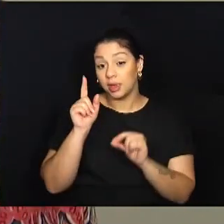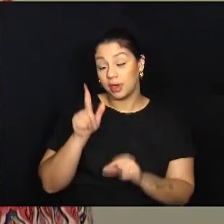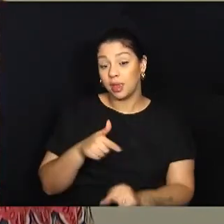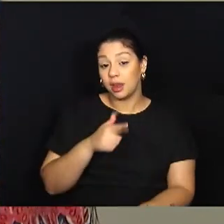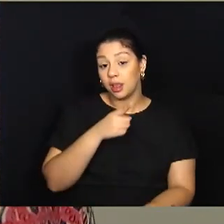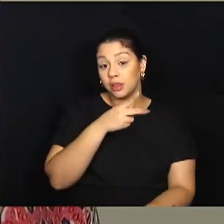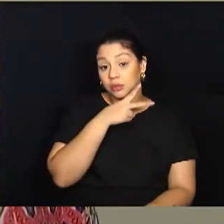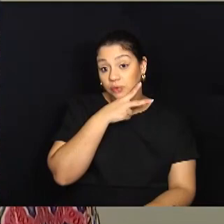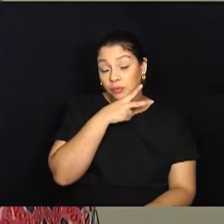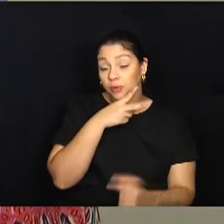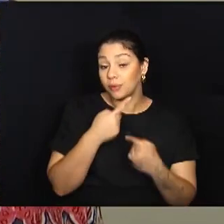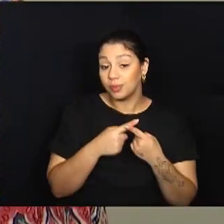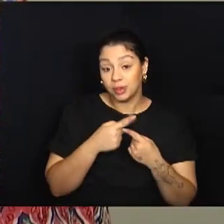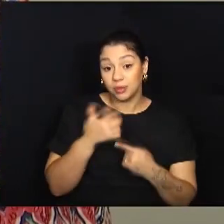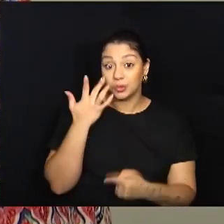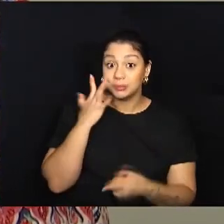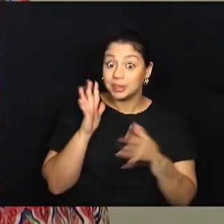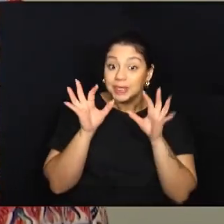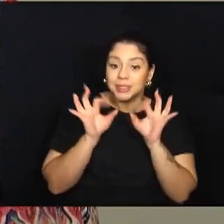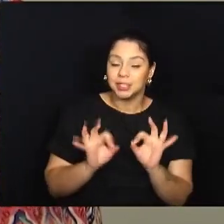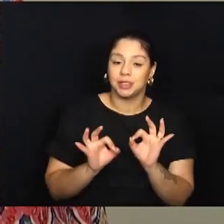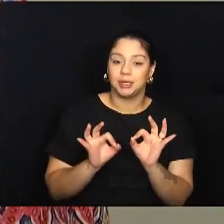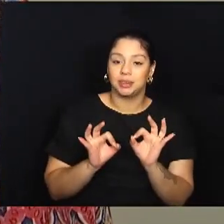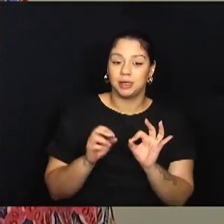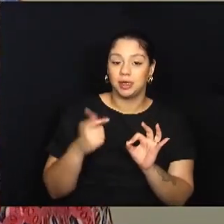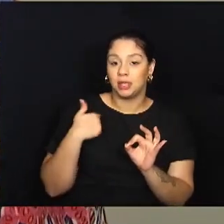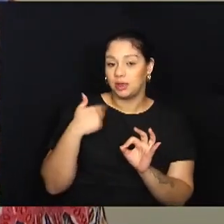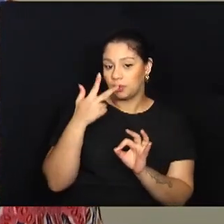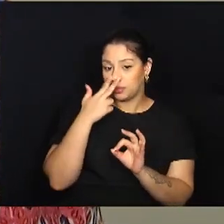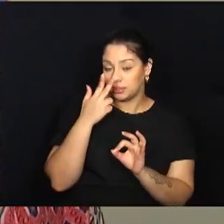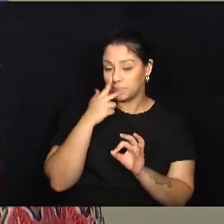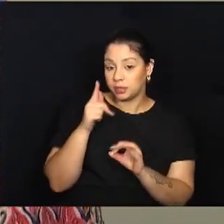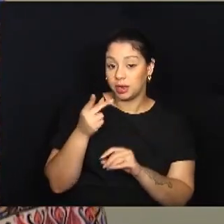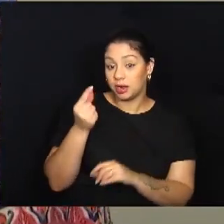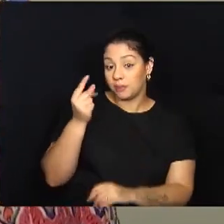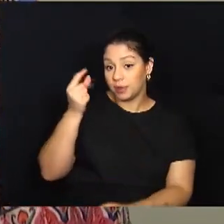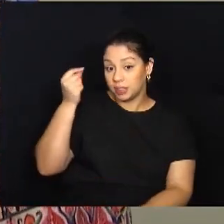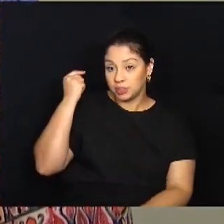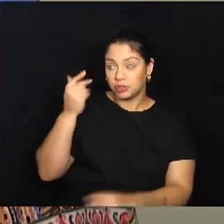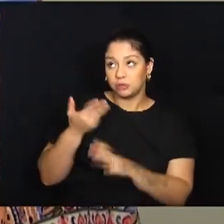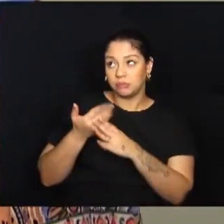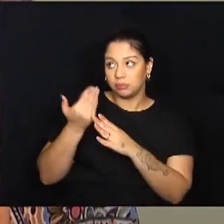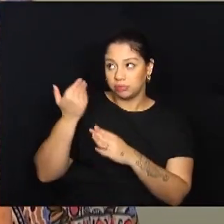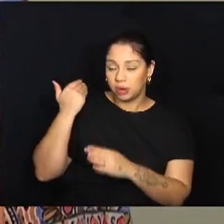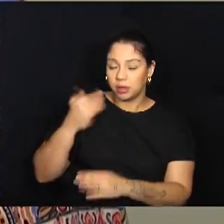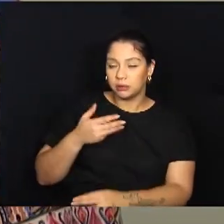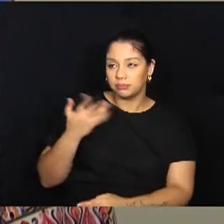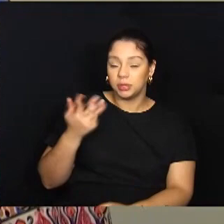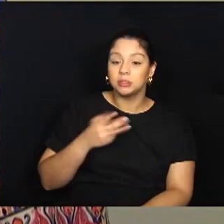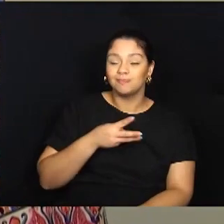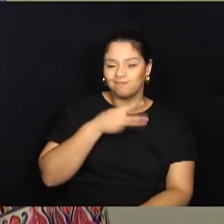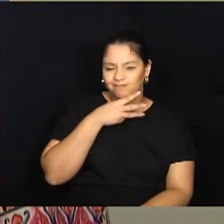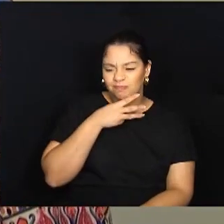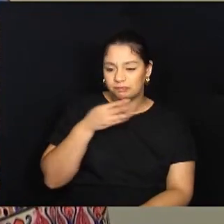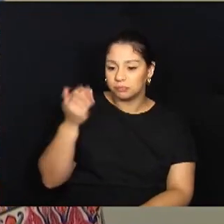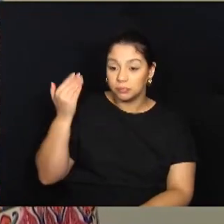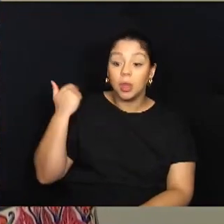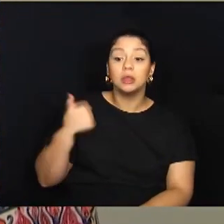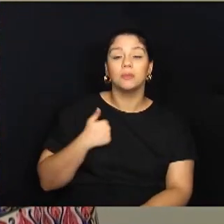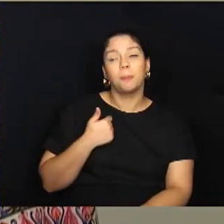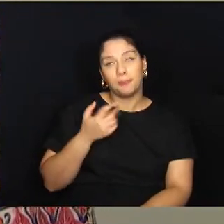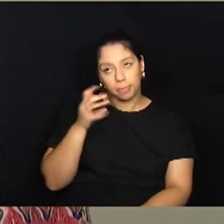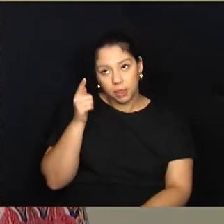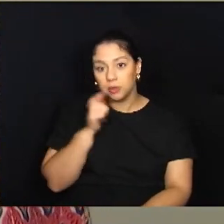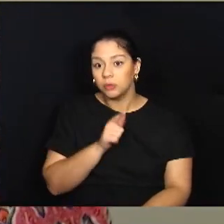dúvida, eu não sabia que era o meu bisavô, achei que fosse até mais antigo, assim, tataravô e tal. Aí eu descobri, comecei a montar a árvore, busquei